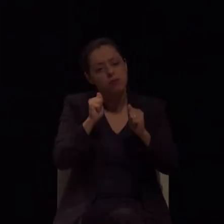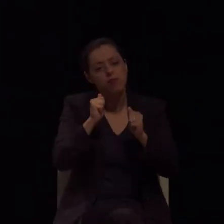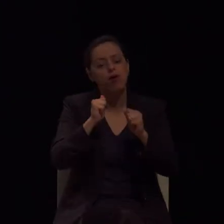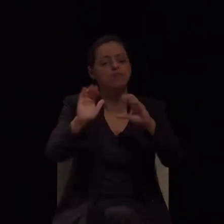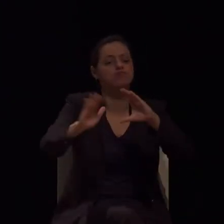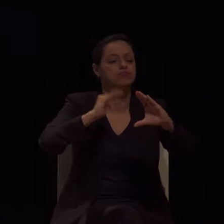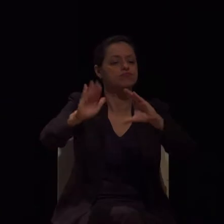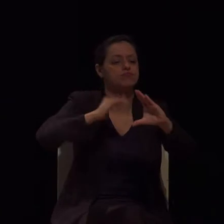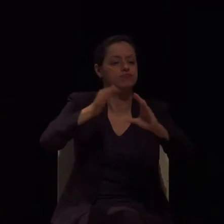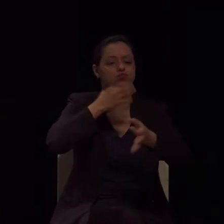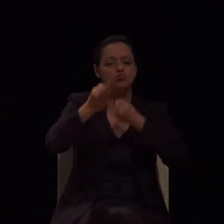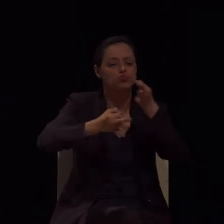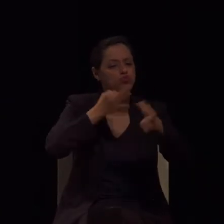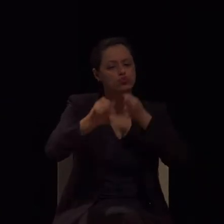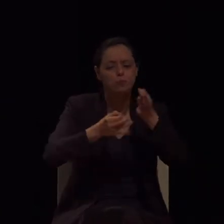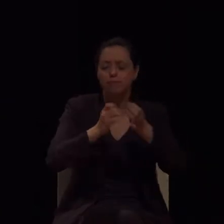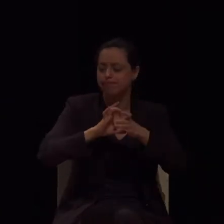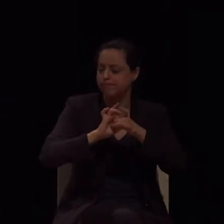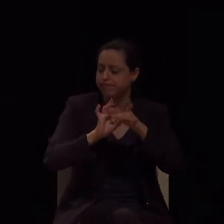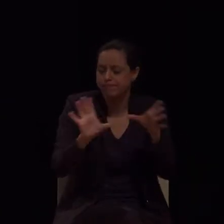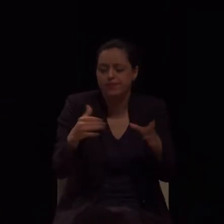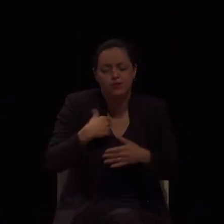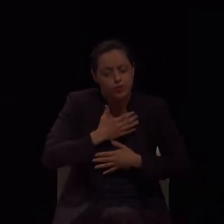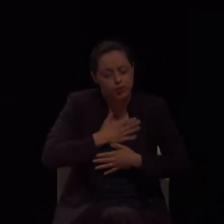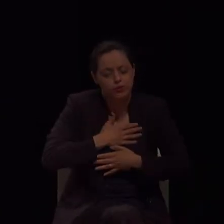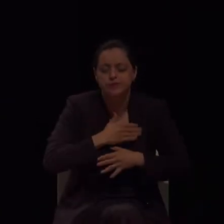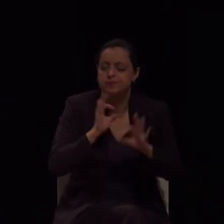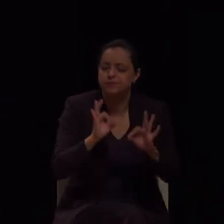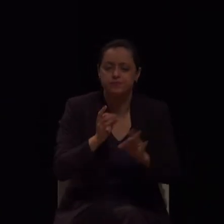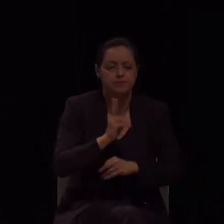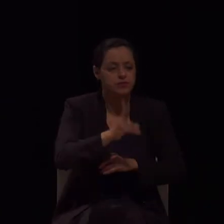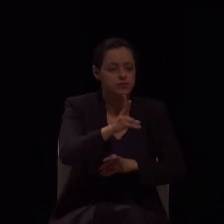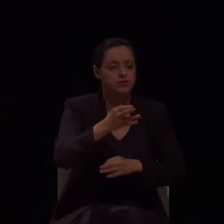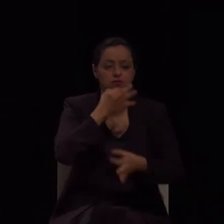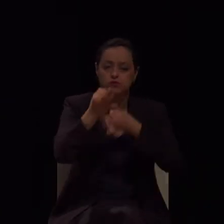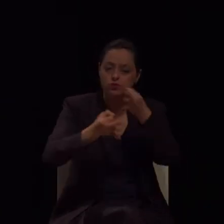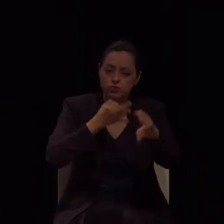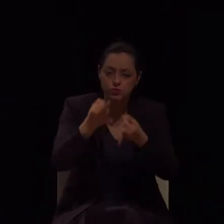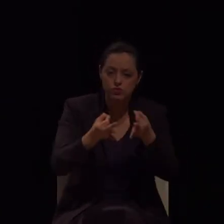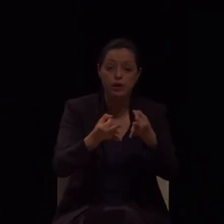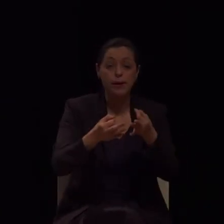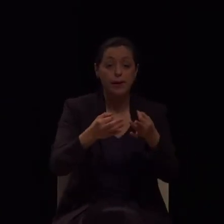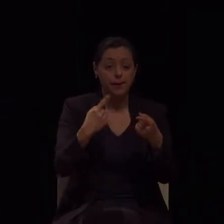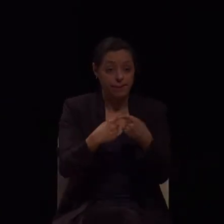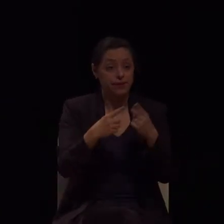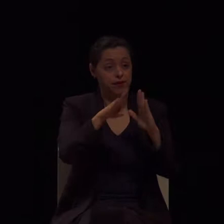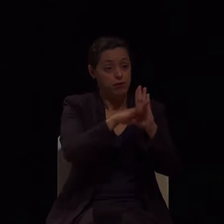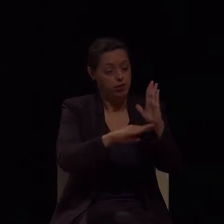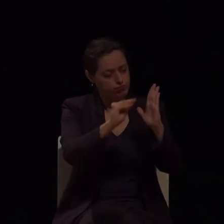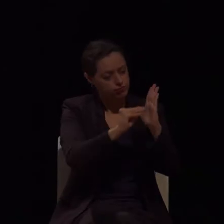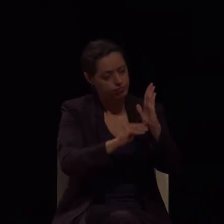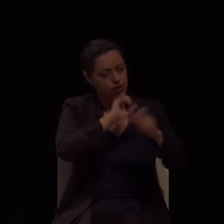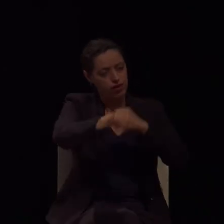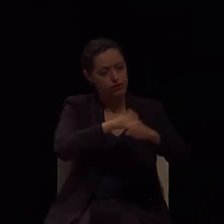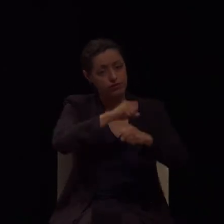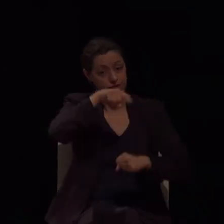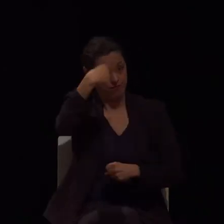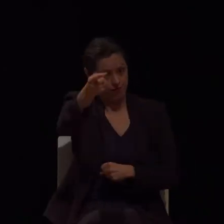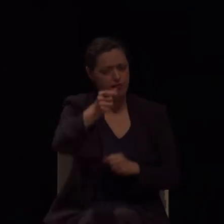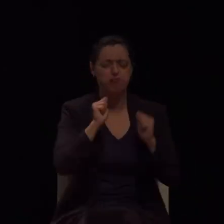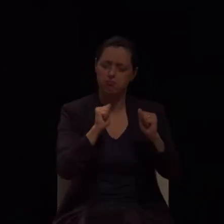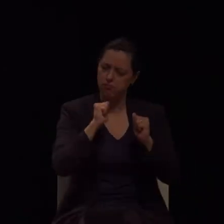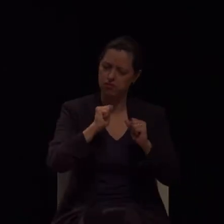gostaria que tivesse sugestões é é o problema do ano que vem especificamente sobre essa pauta pudesse enviar